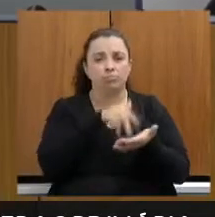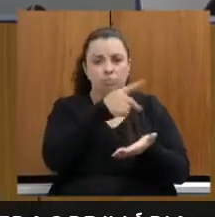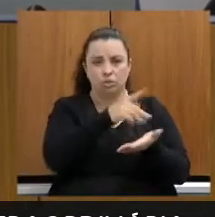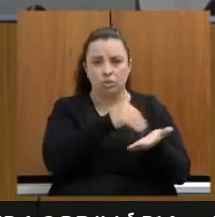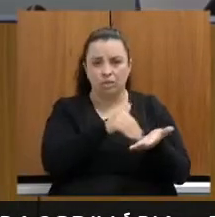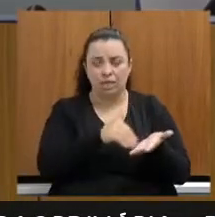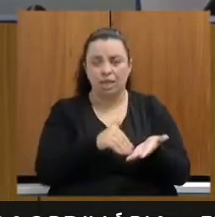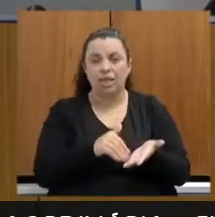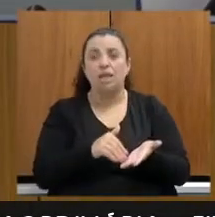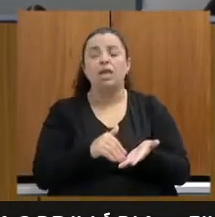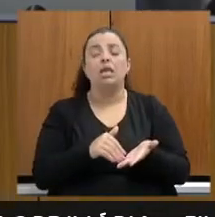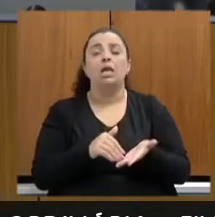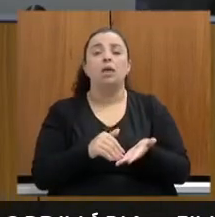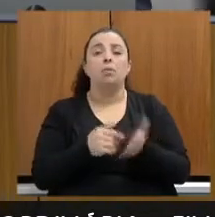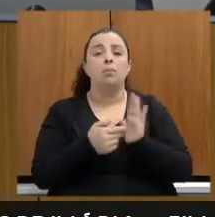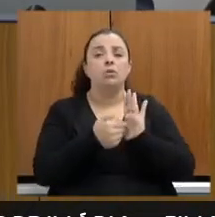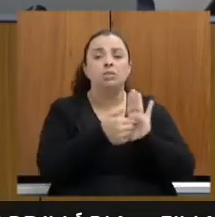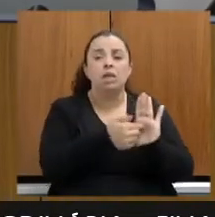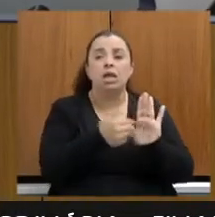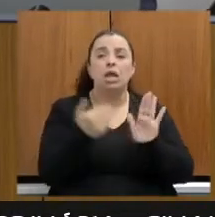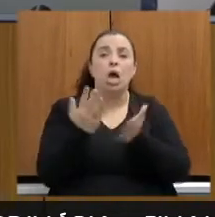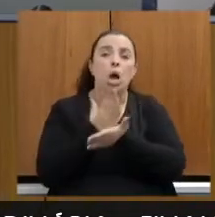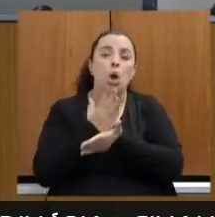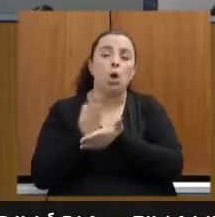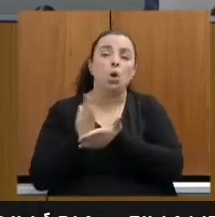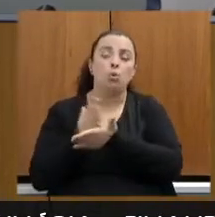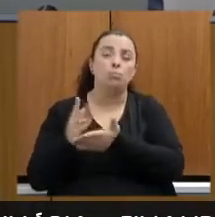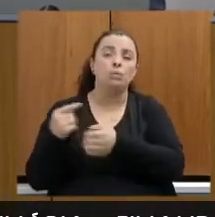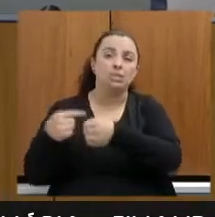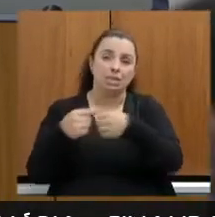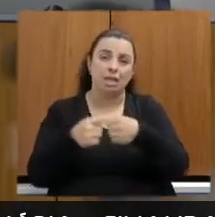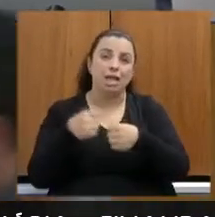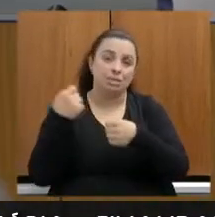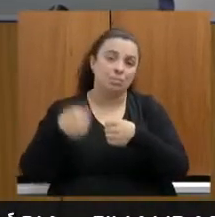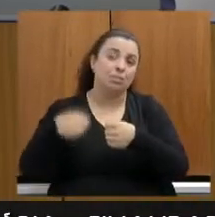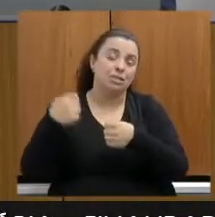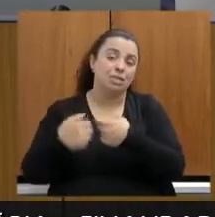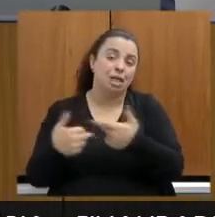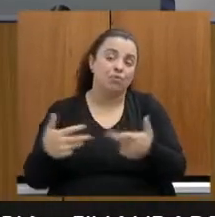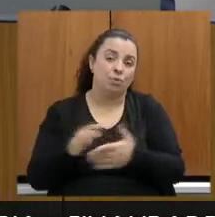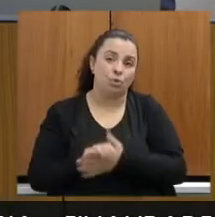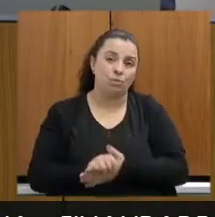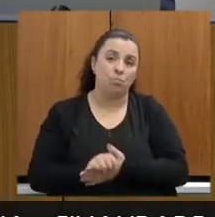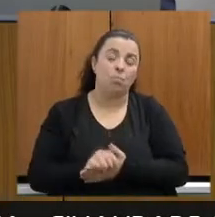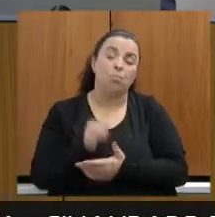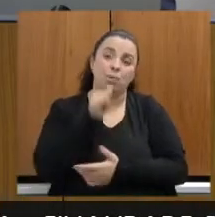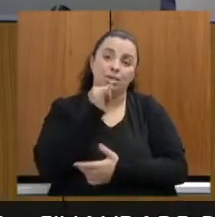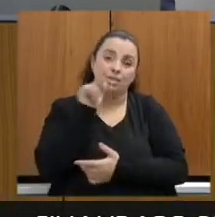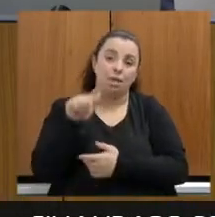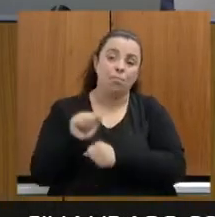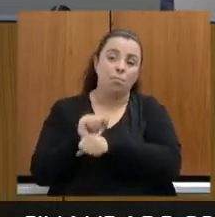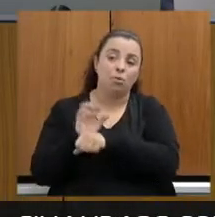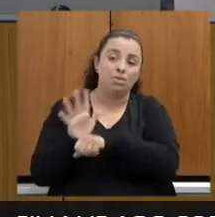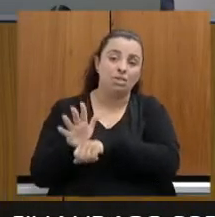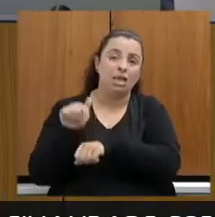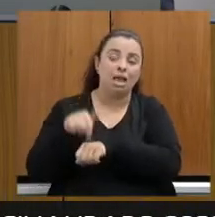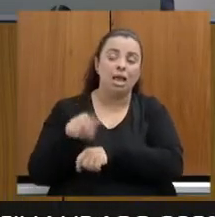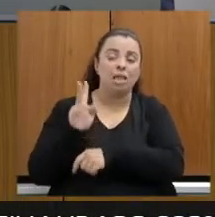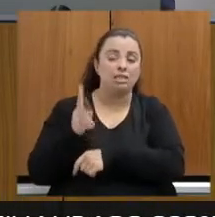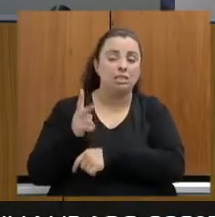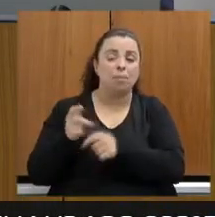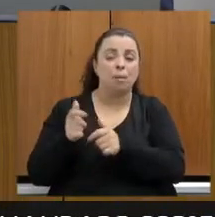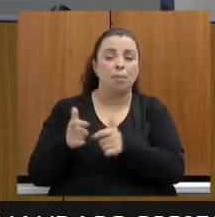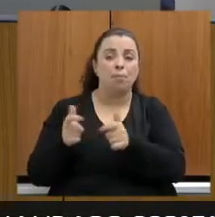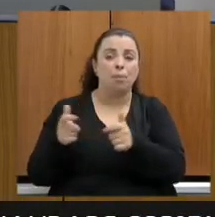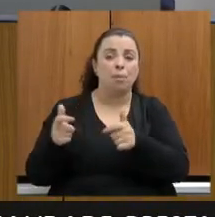né entre eles Montes Claros Montes Claros é uma cidade que se expanda cada vez mais é